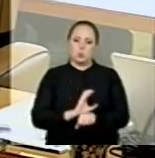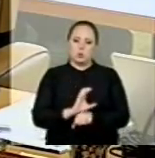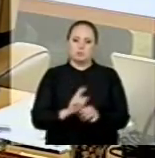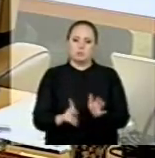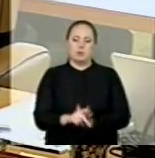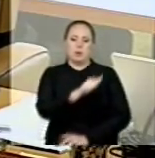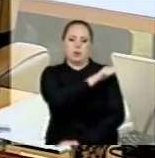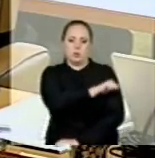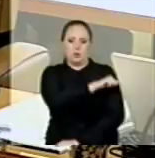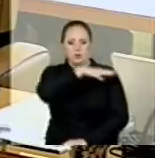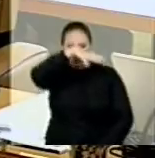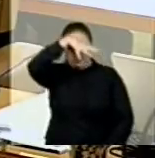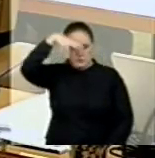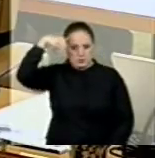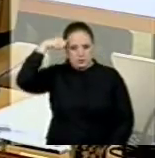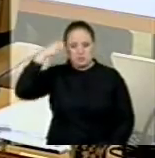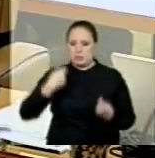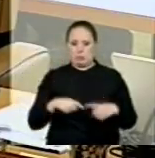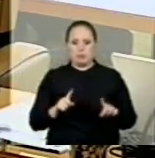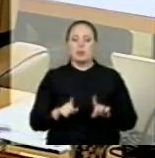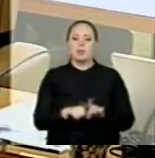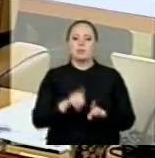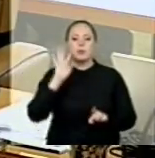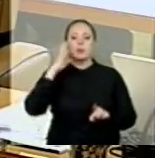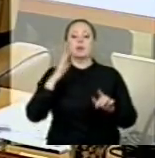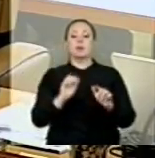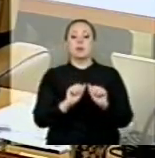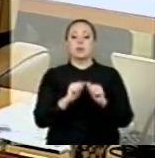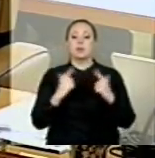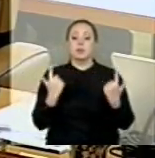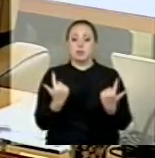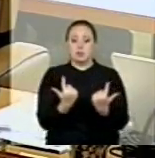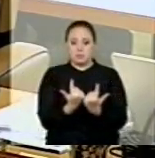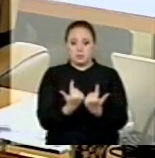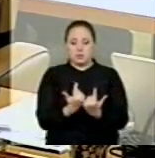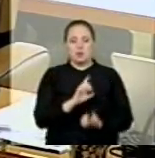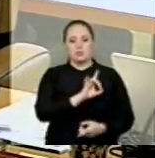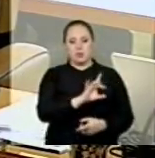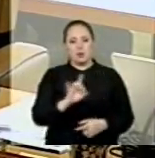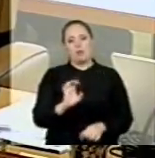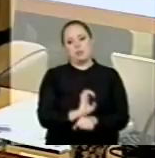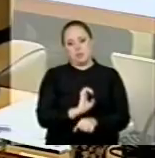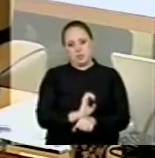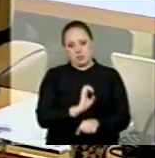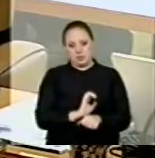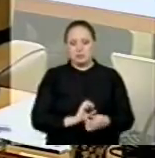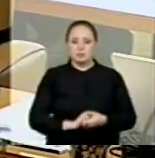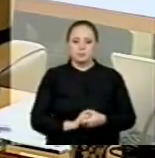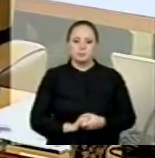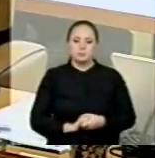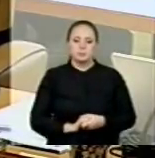Mato Grosso, e a resolução das assembleias legislativas respectivas.